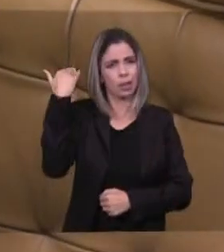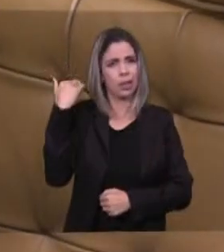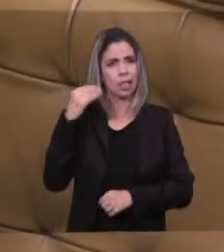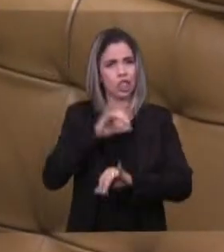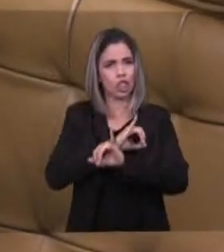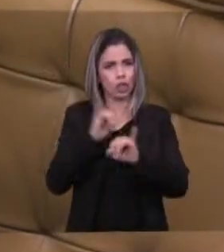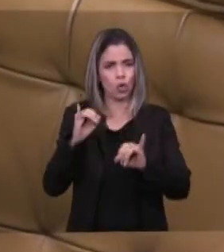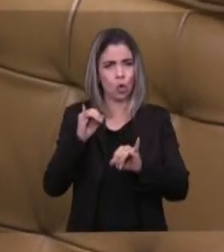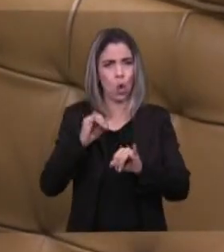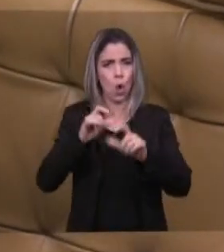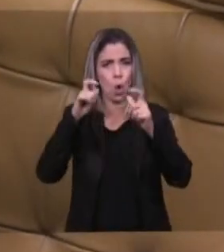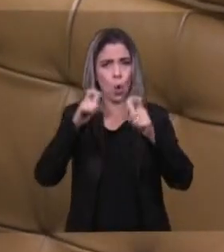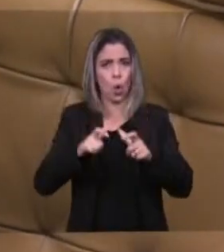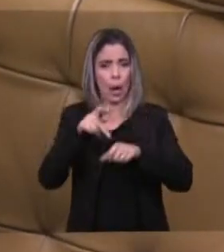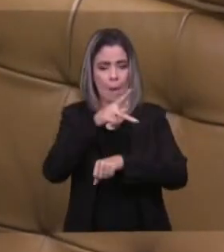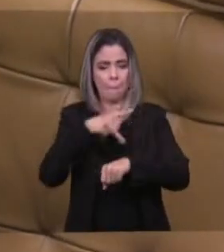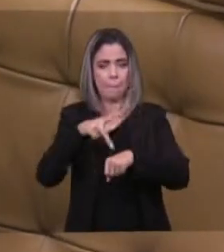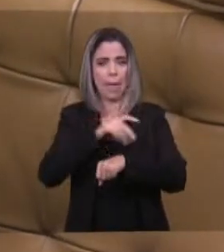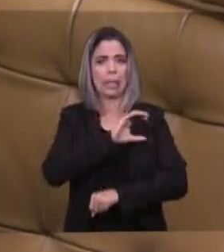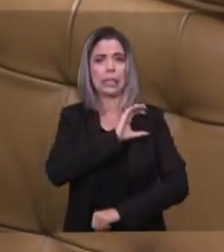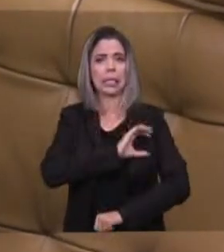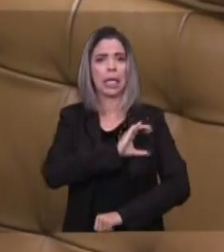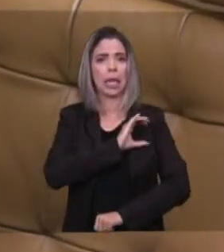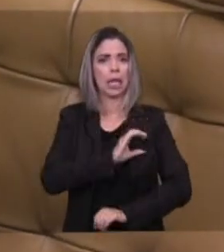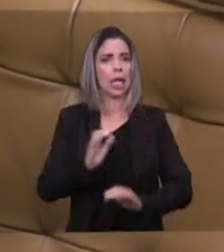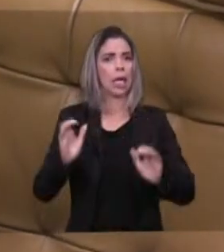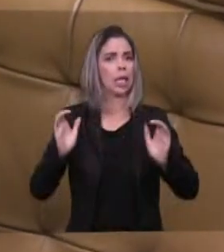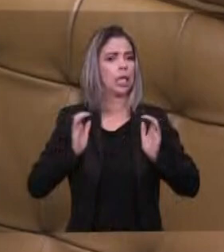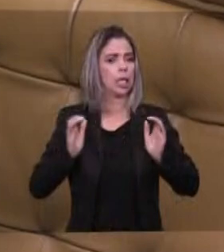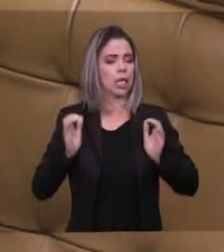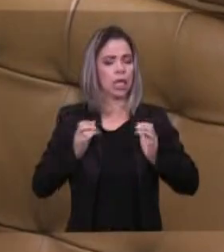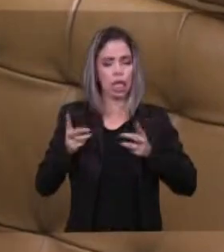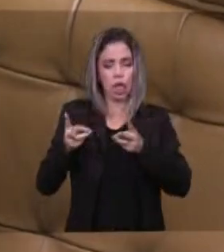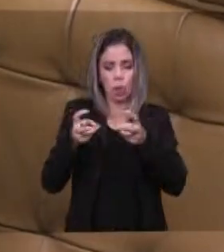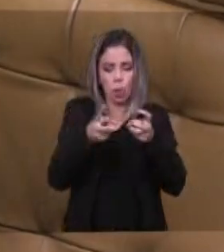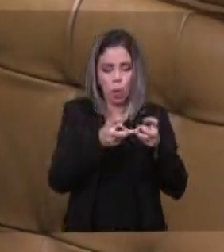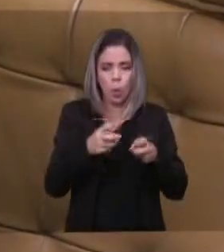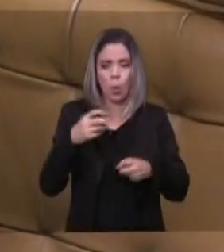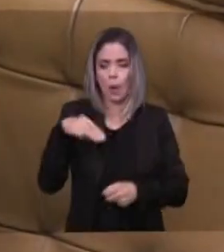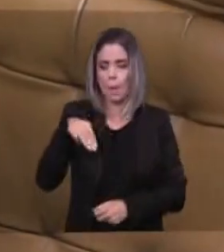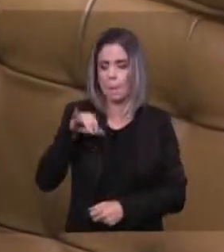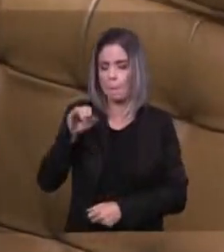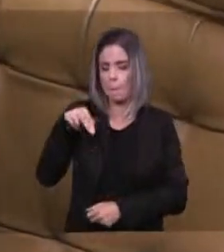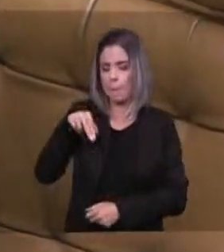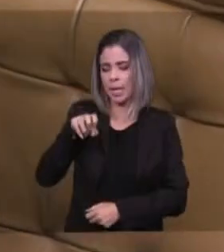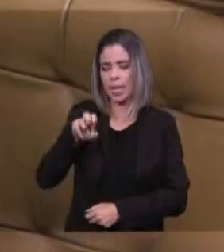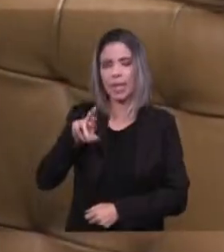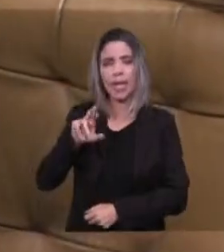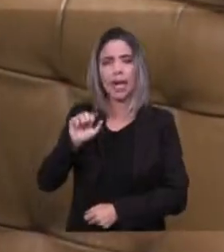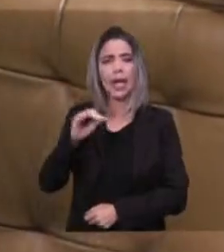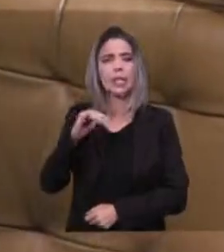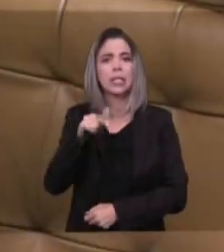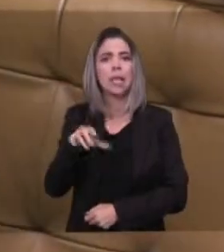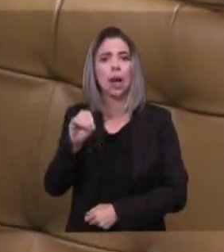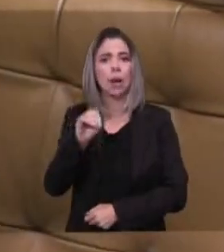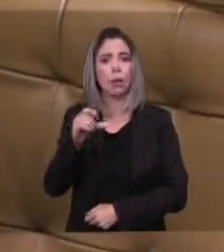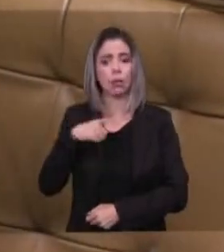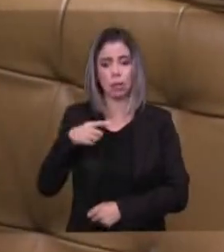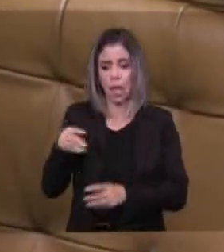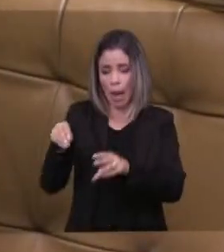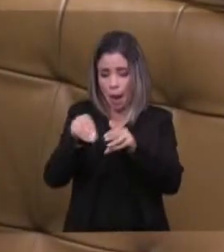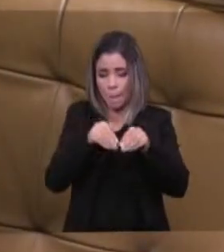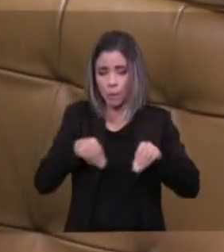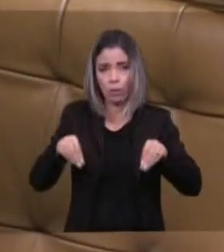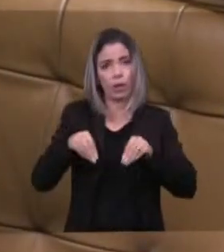Canadá as maiores riquezas minerais do Canadá estão em reservas indígenas. E os indígenas tiram